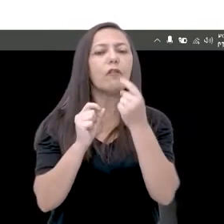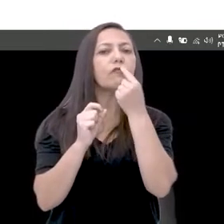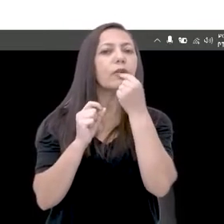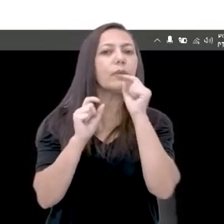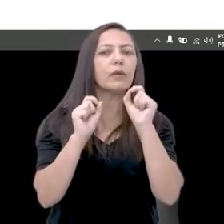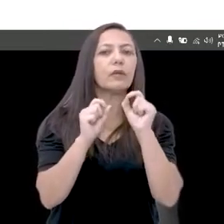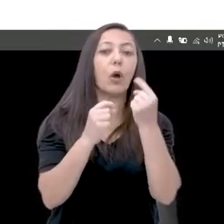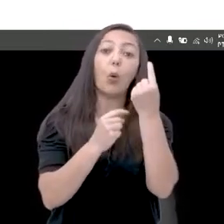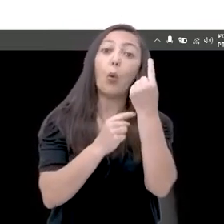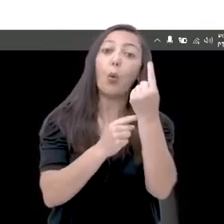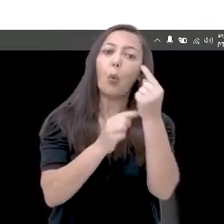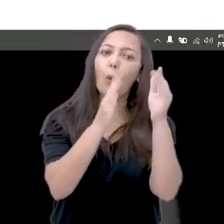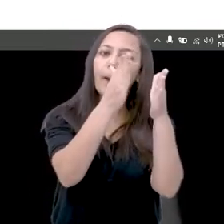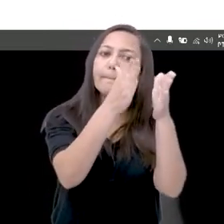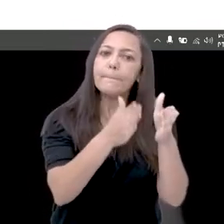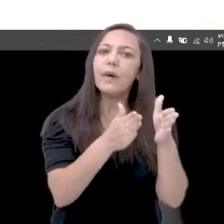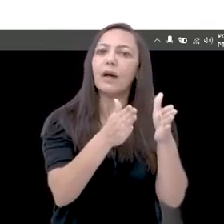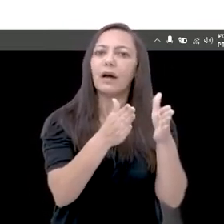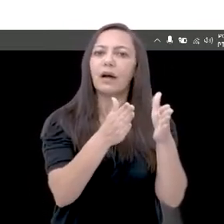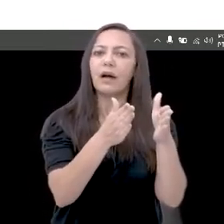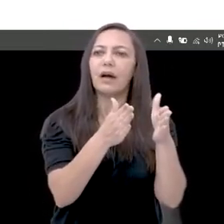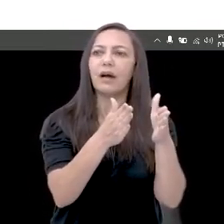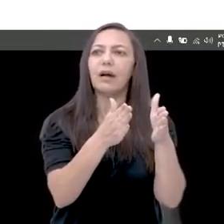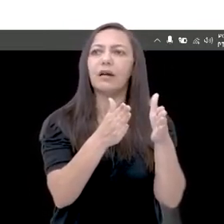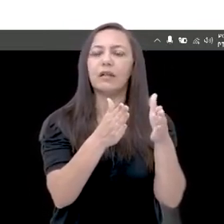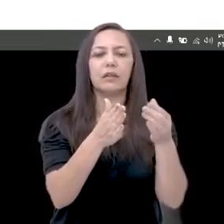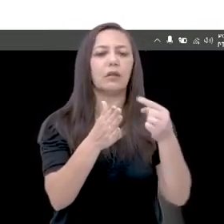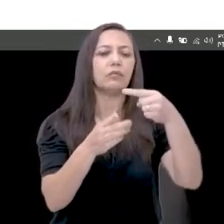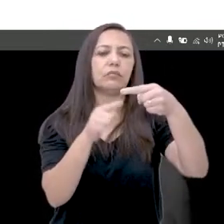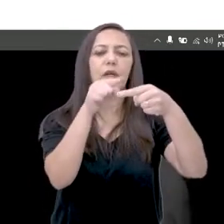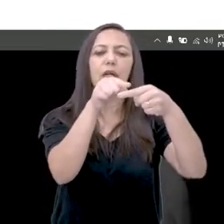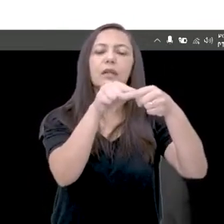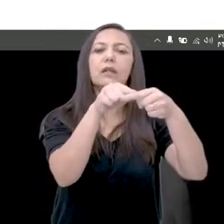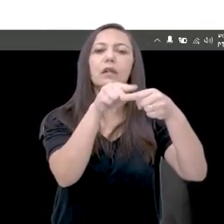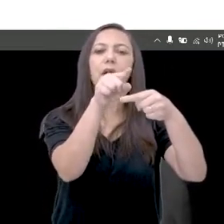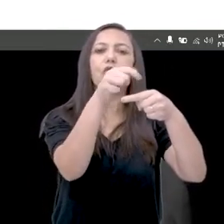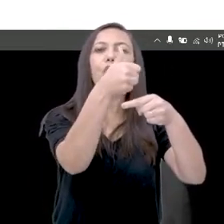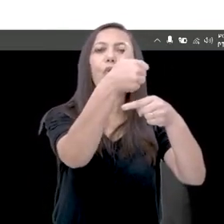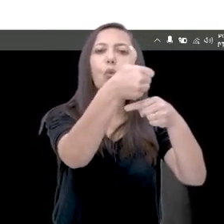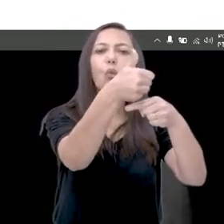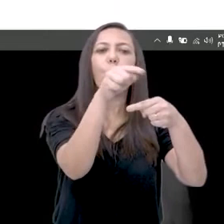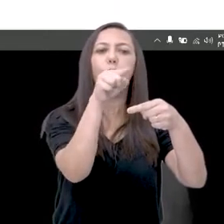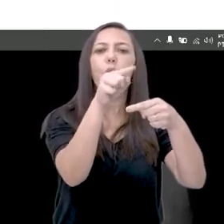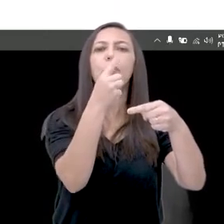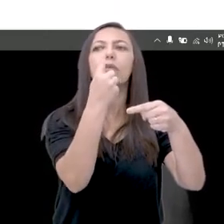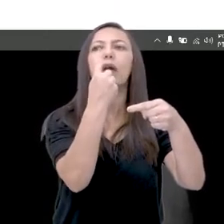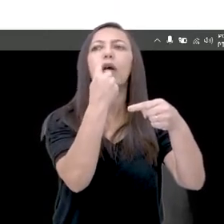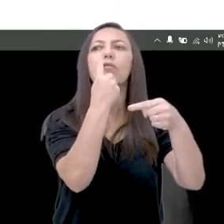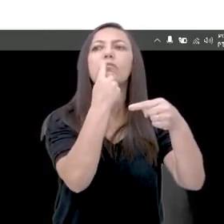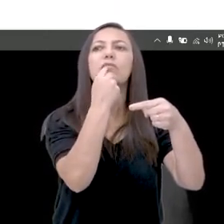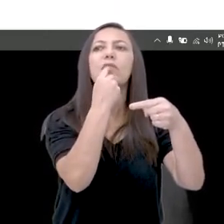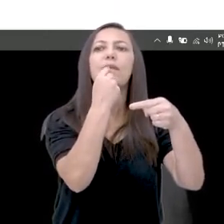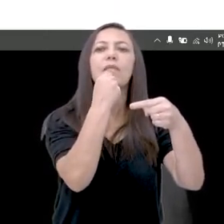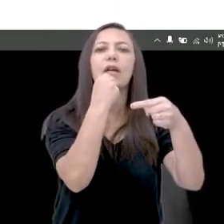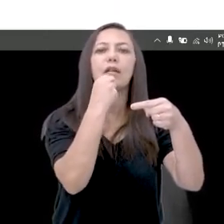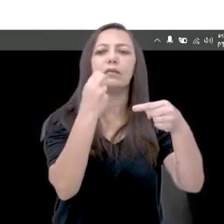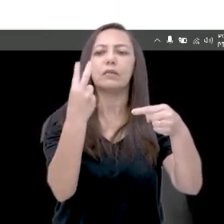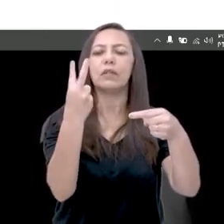quantidade de tinta vermelha aqui é uma parte. Vai ser o numerador da fração, que vai estar